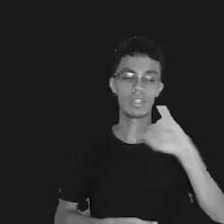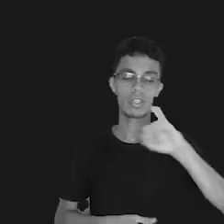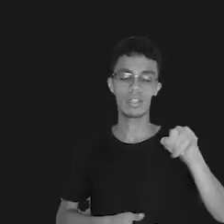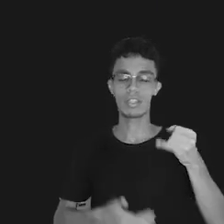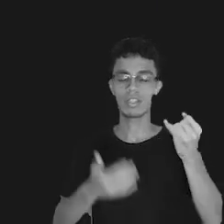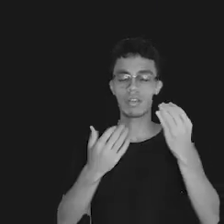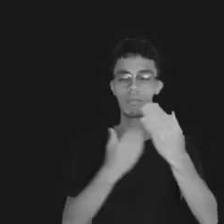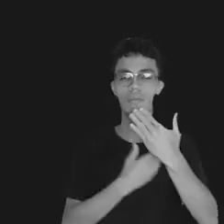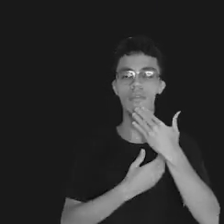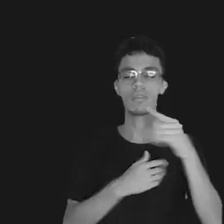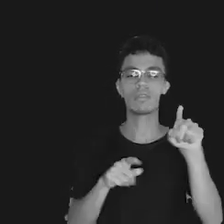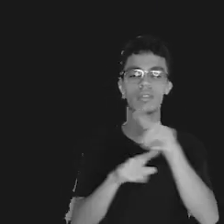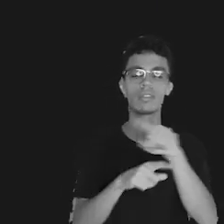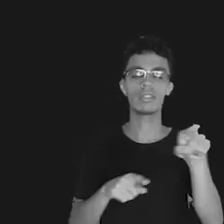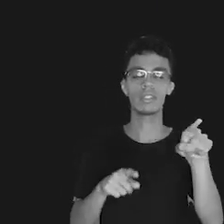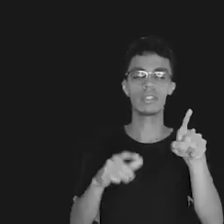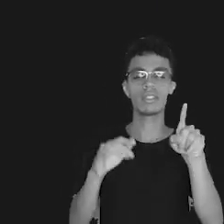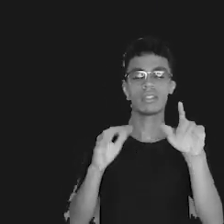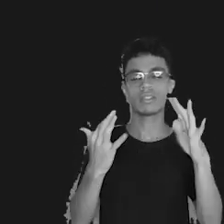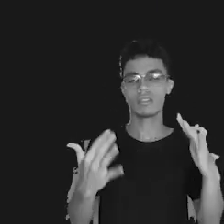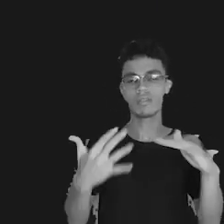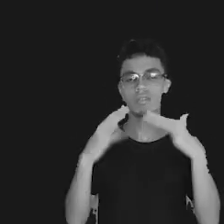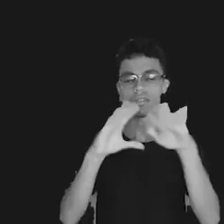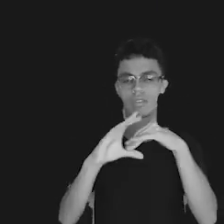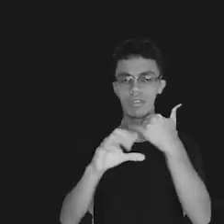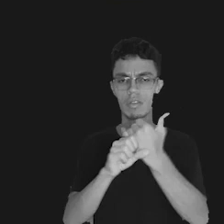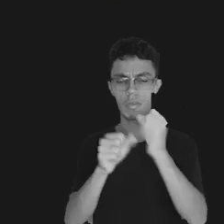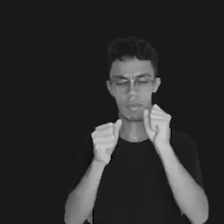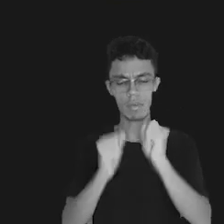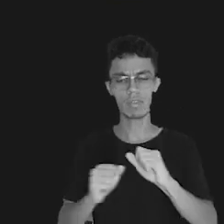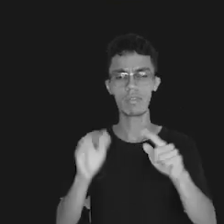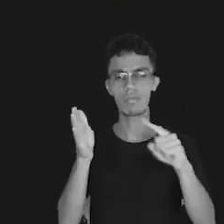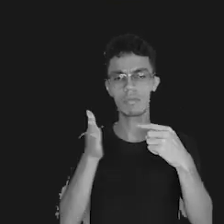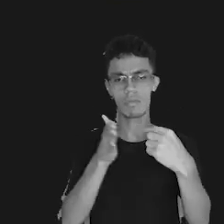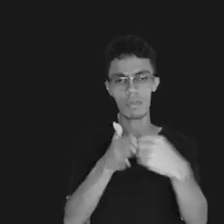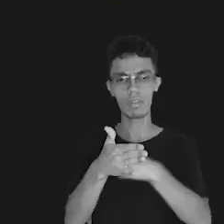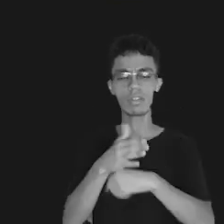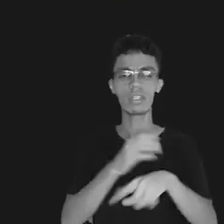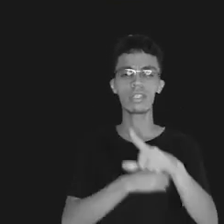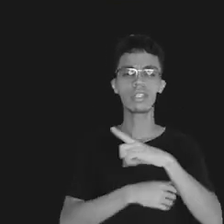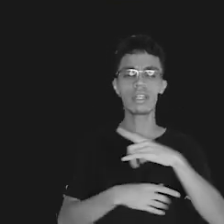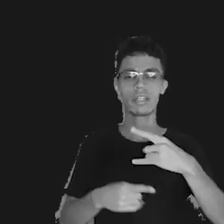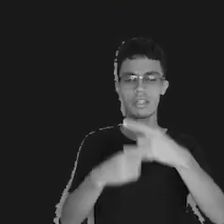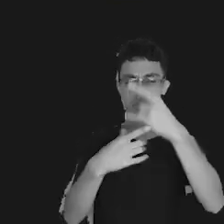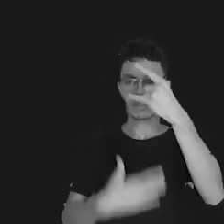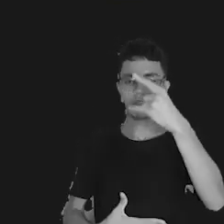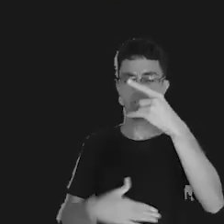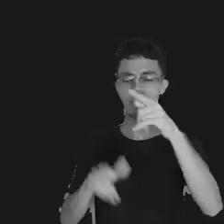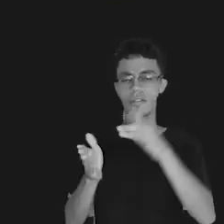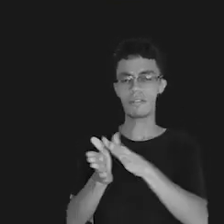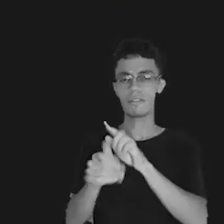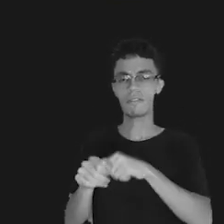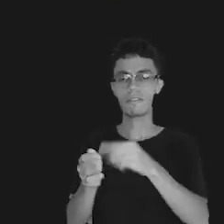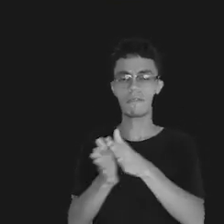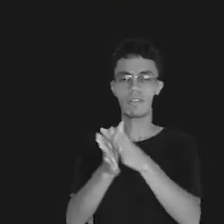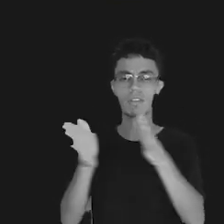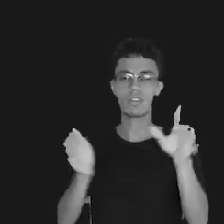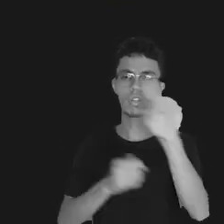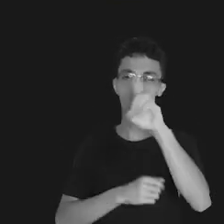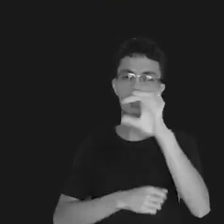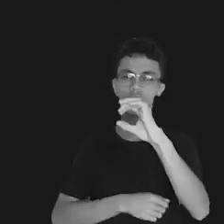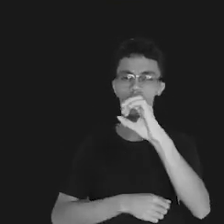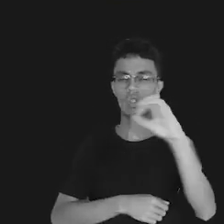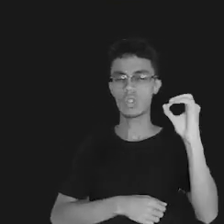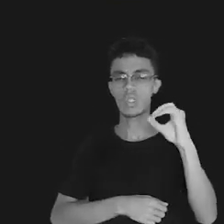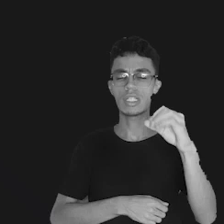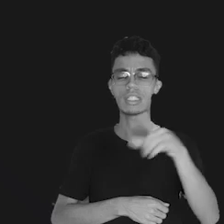avisar vocês que estão assistindo a gente no YouTube que vocês podem perguntar, tá? A gente tem aí um delay entre o Zoom e o